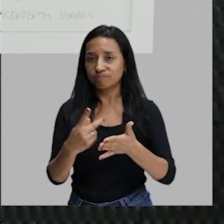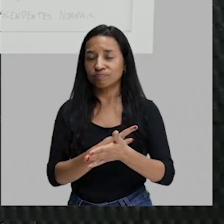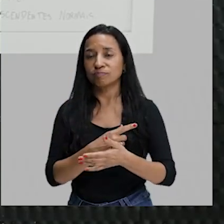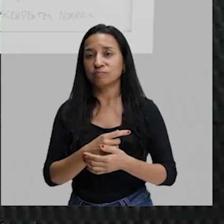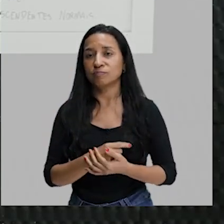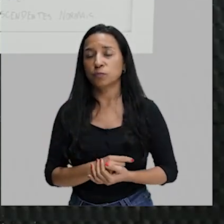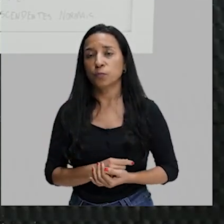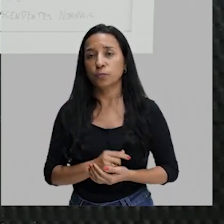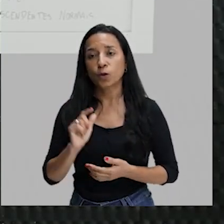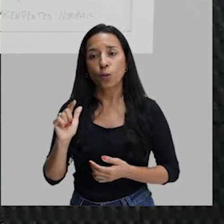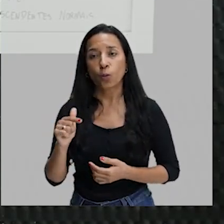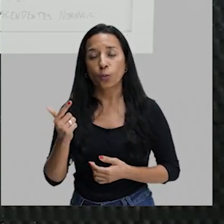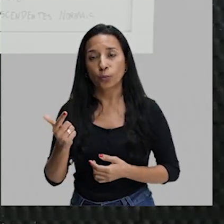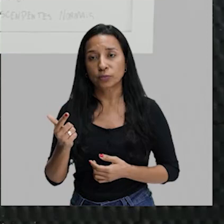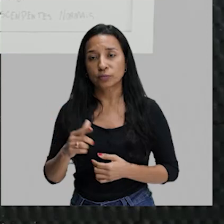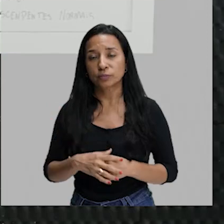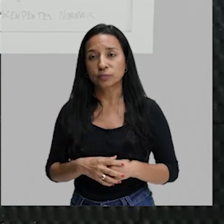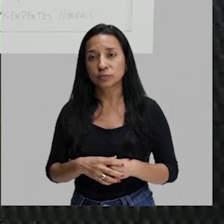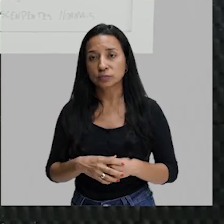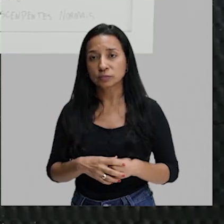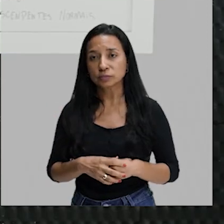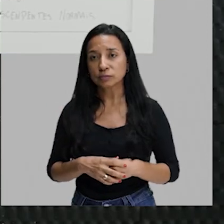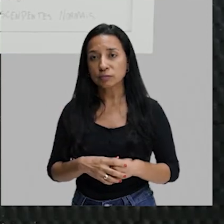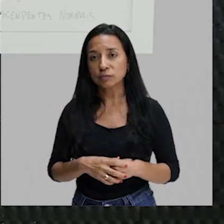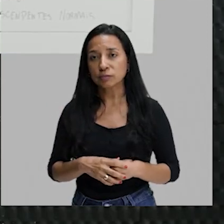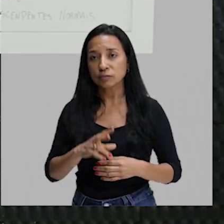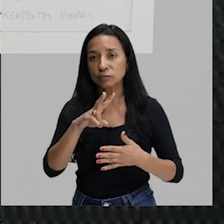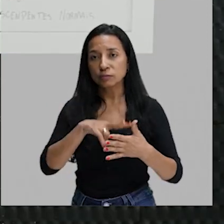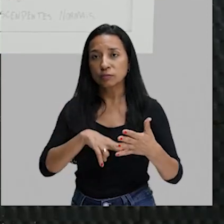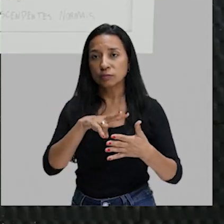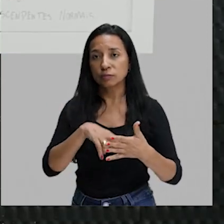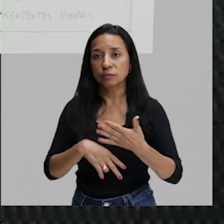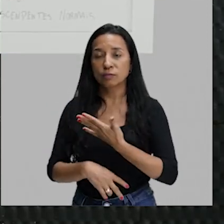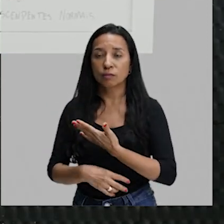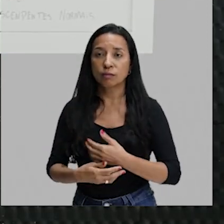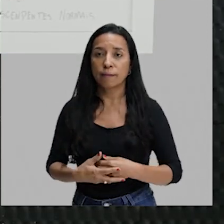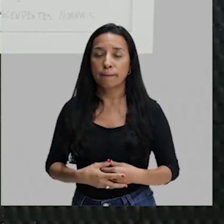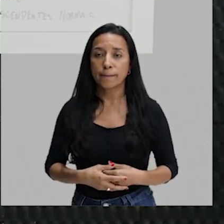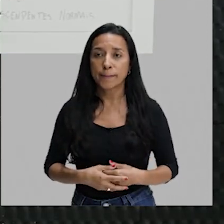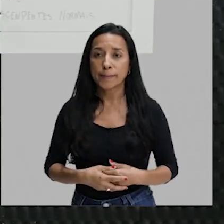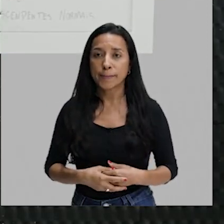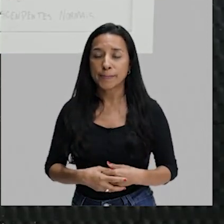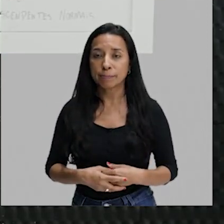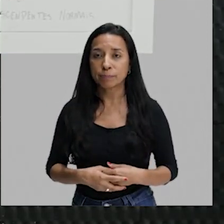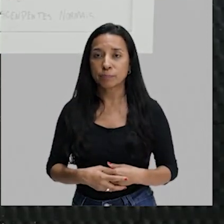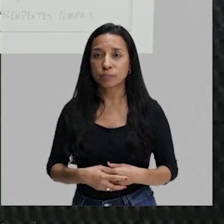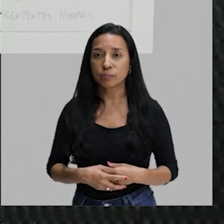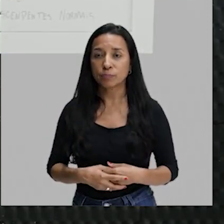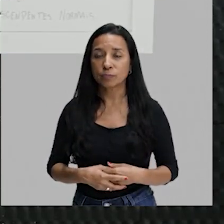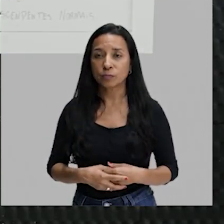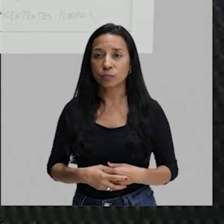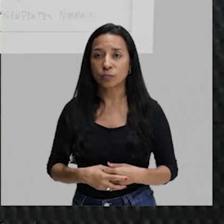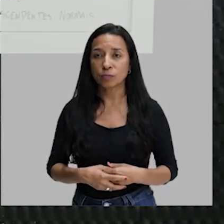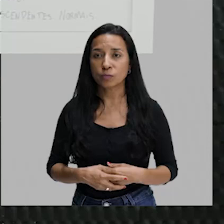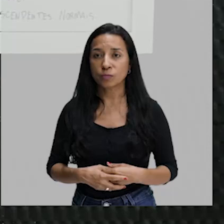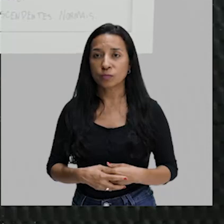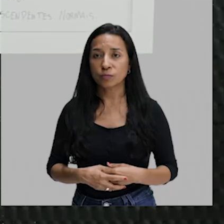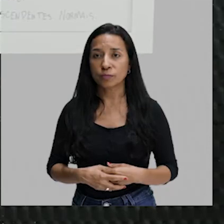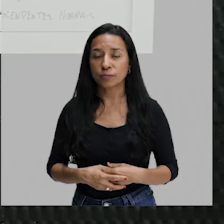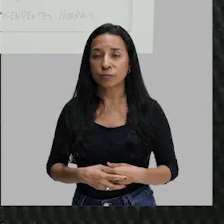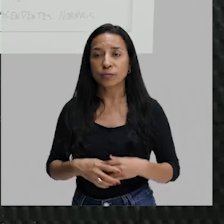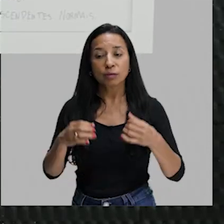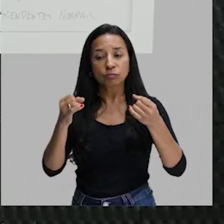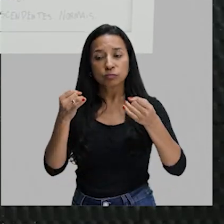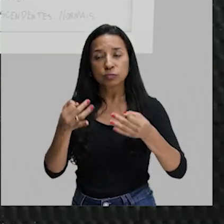ó. Os indivíduos de número 5 é homozigoto dominante. Vamos lá,